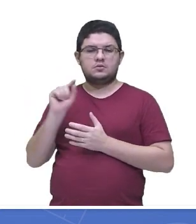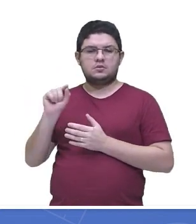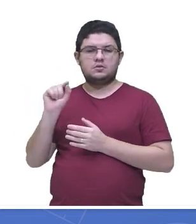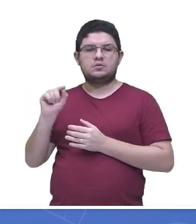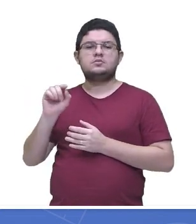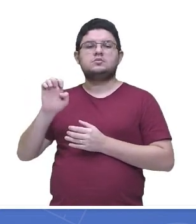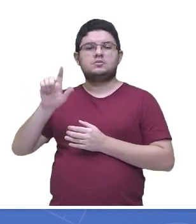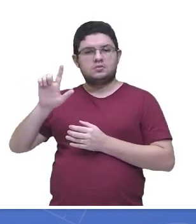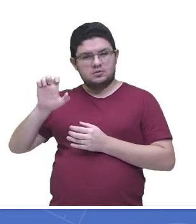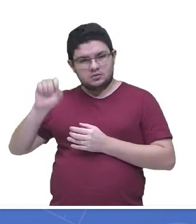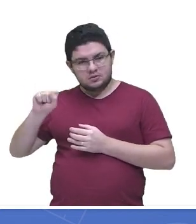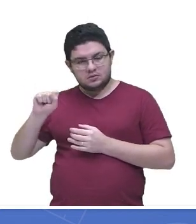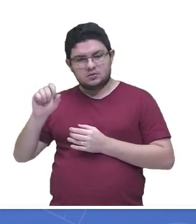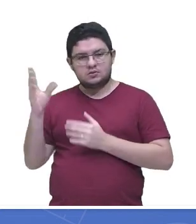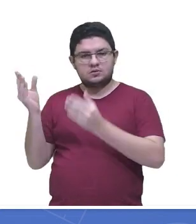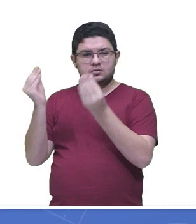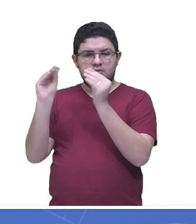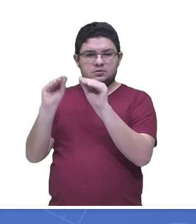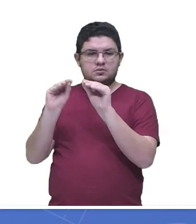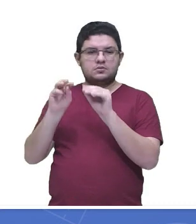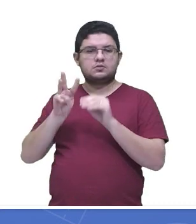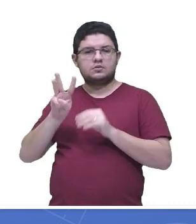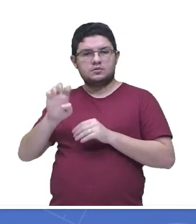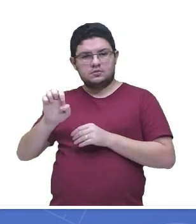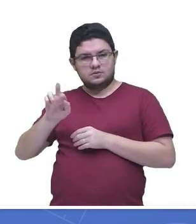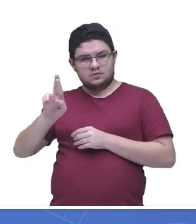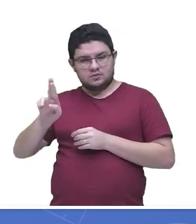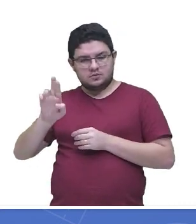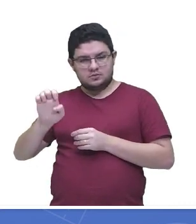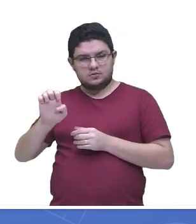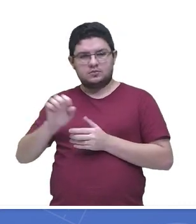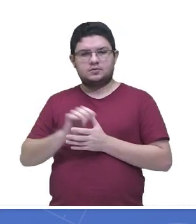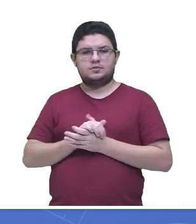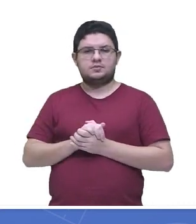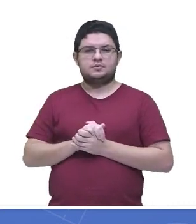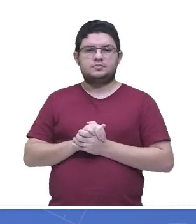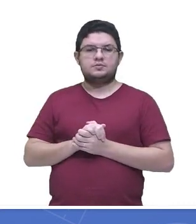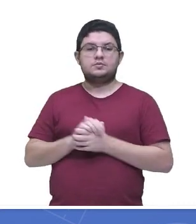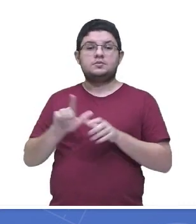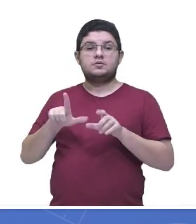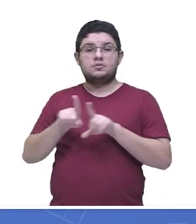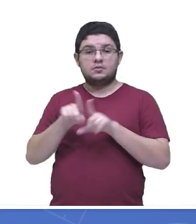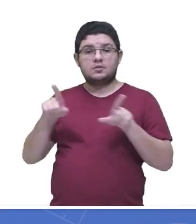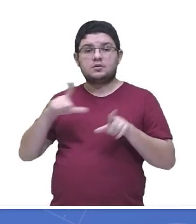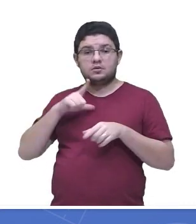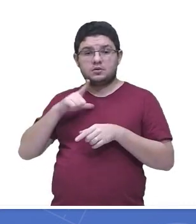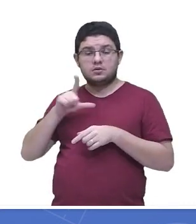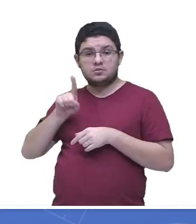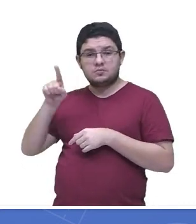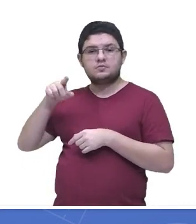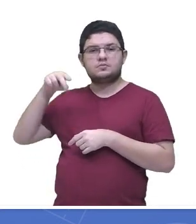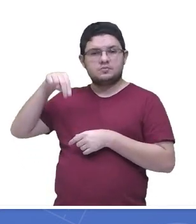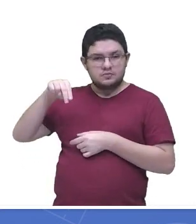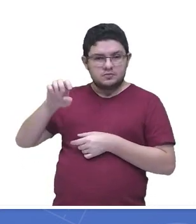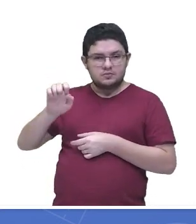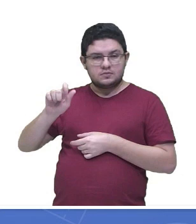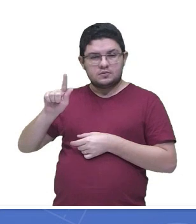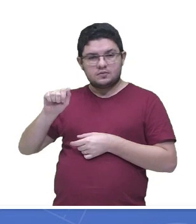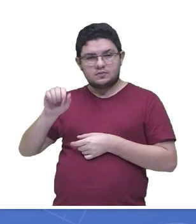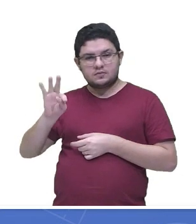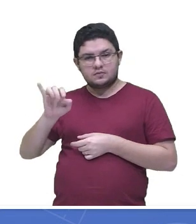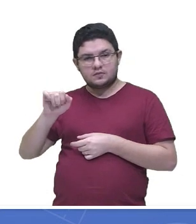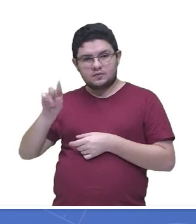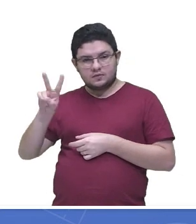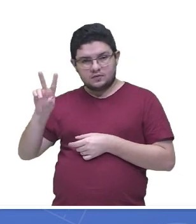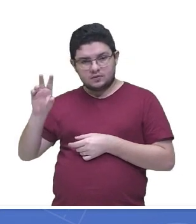aqui será were. Mas eu tenho aqui a forma negativa. Então, they were not